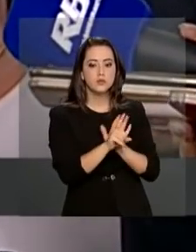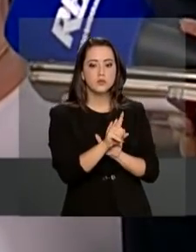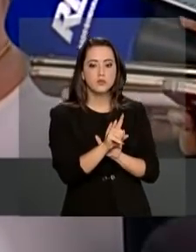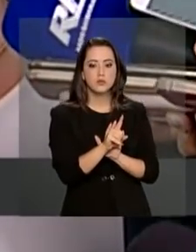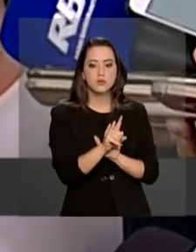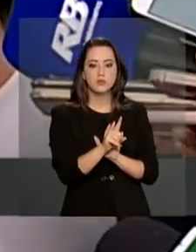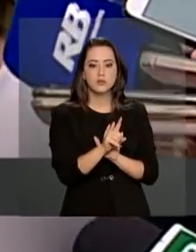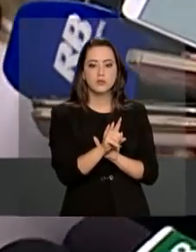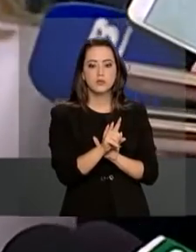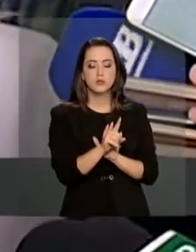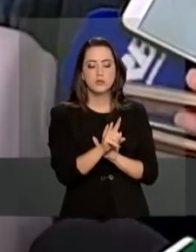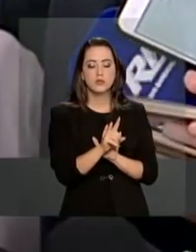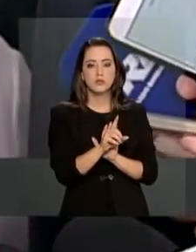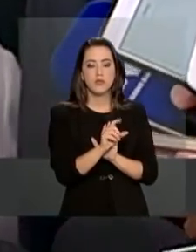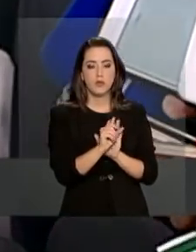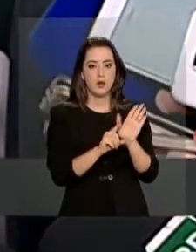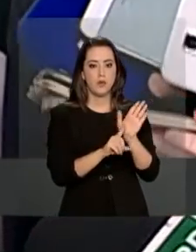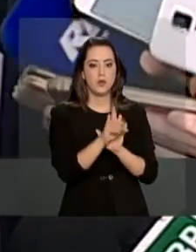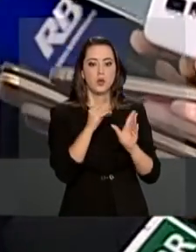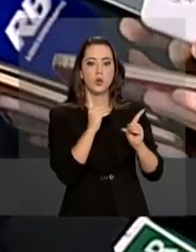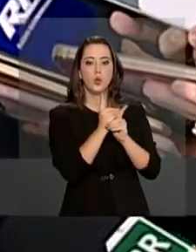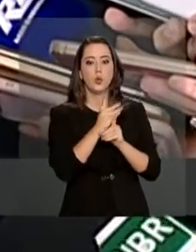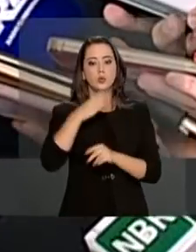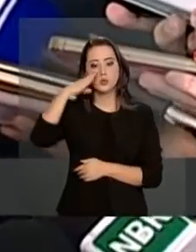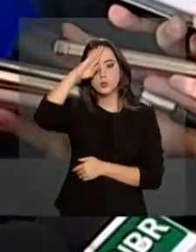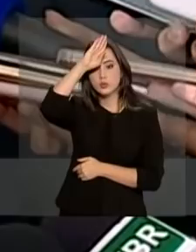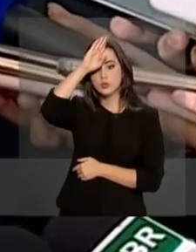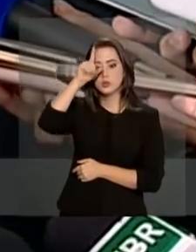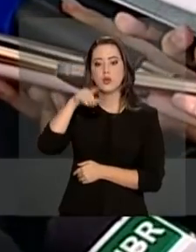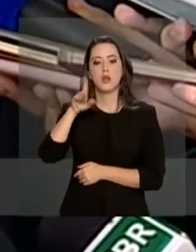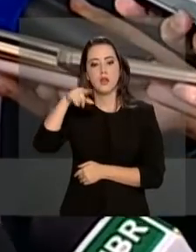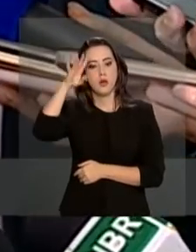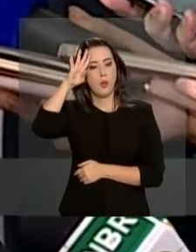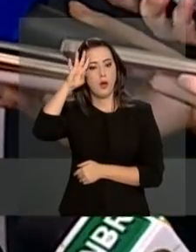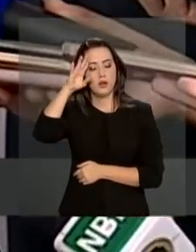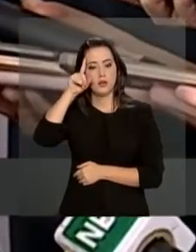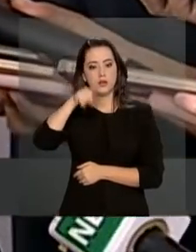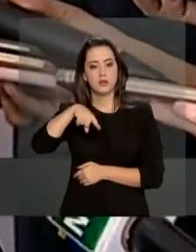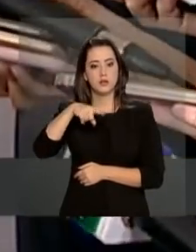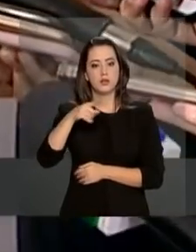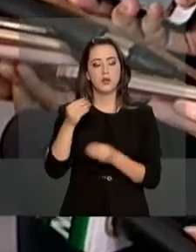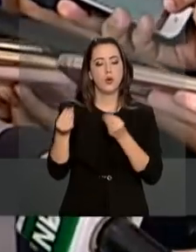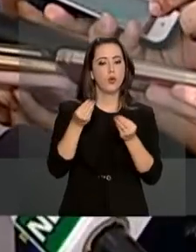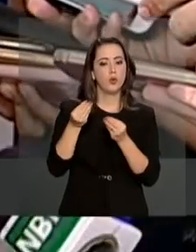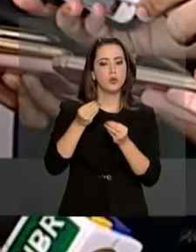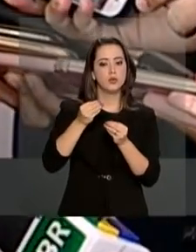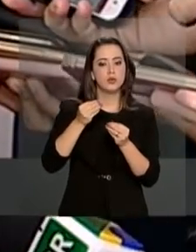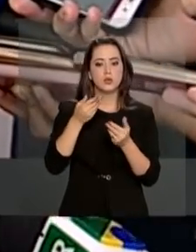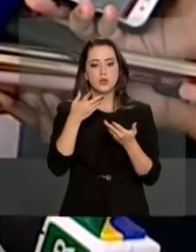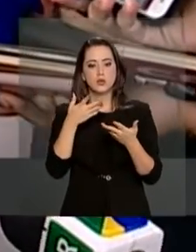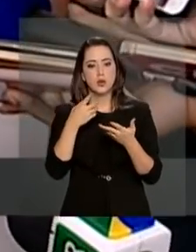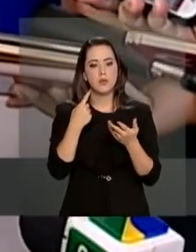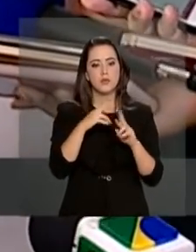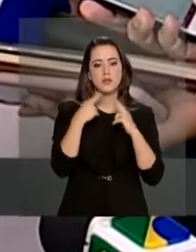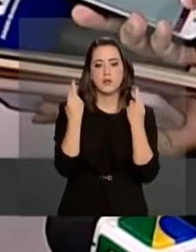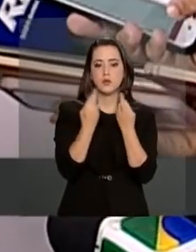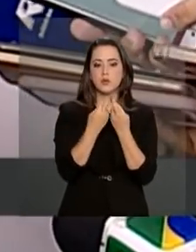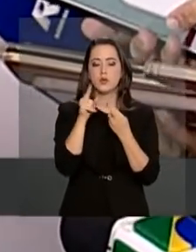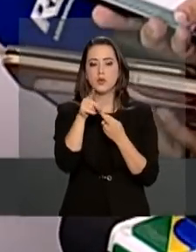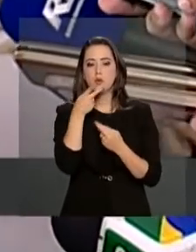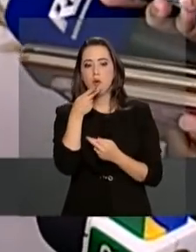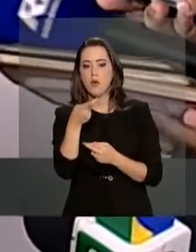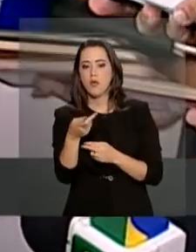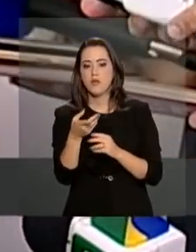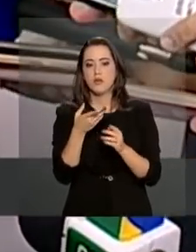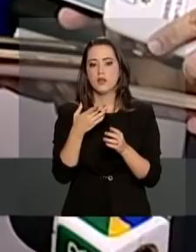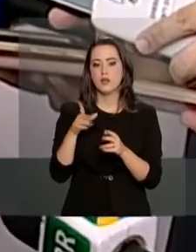É na quarta-feira, a encontro com o Bolsonaro. É, quarta-feira. O senhor tem alguma dica para o presidente eleito? Reunião? Hein? O senhor tem alguma